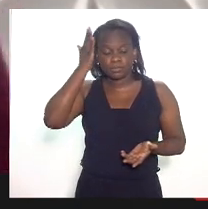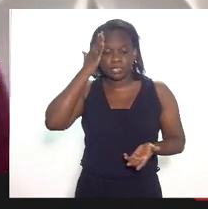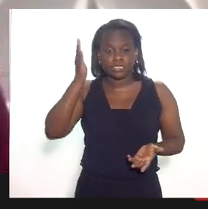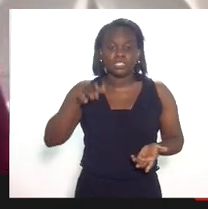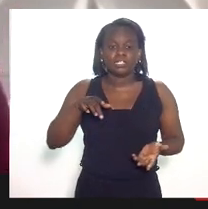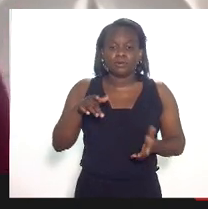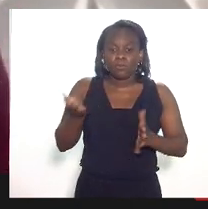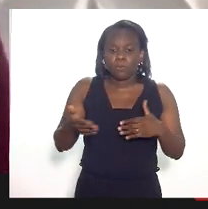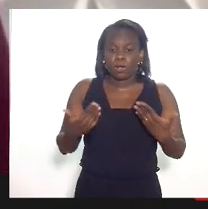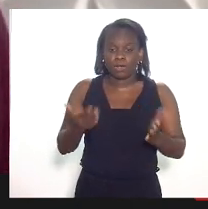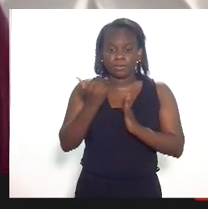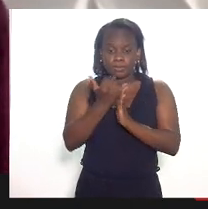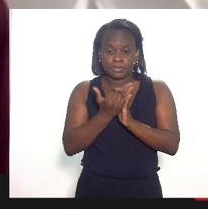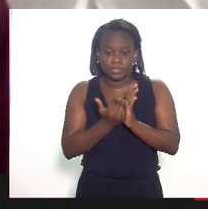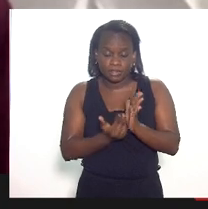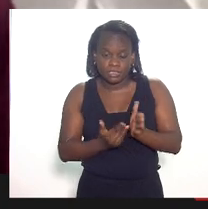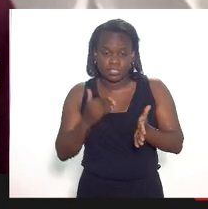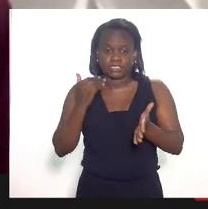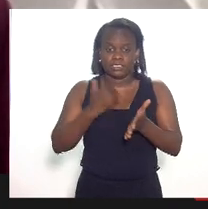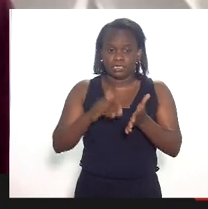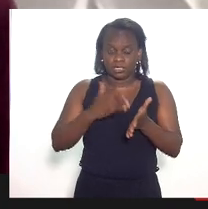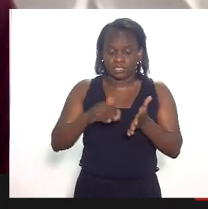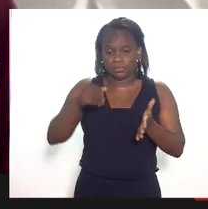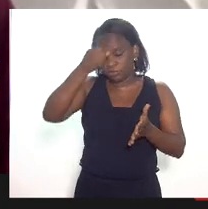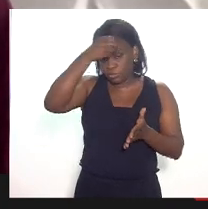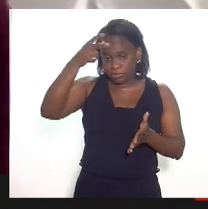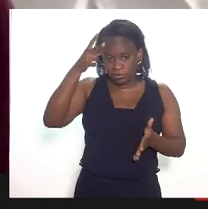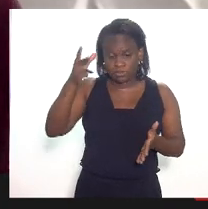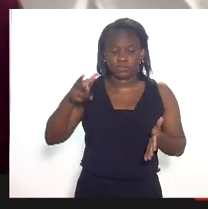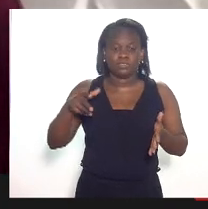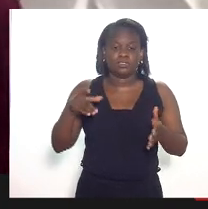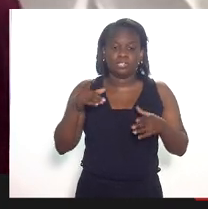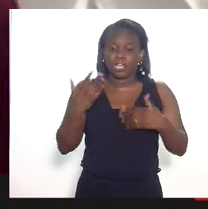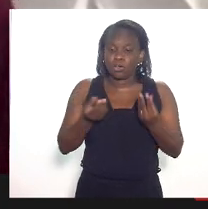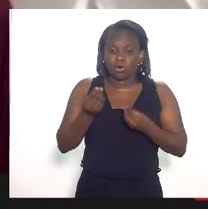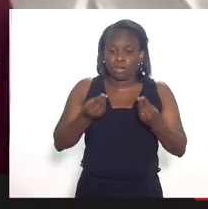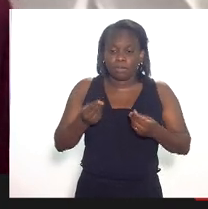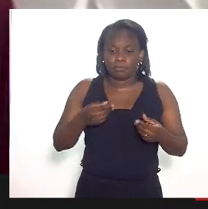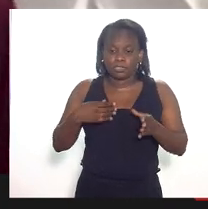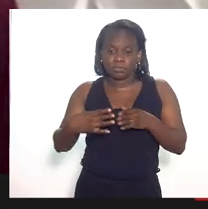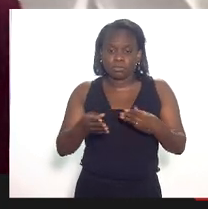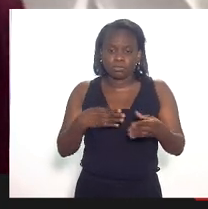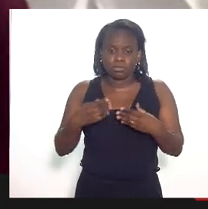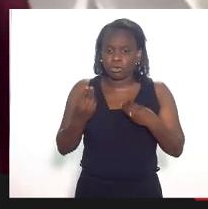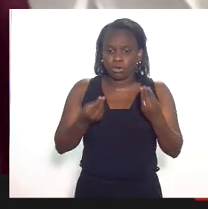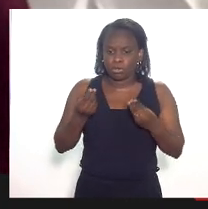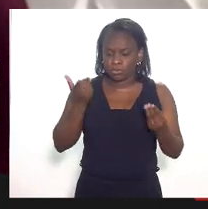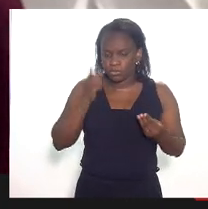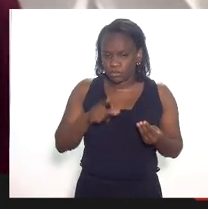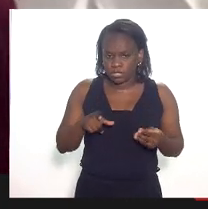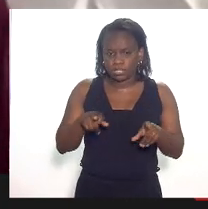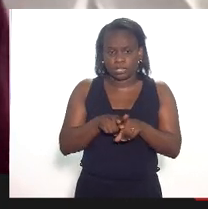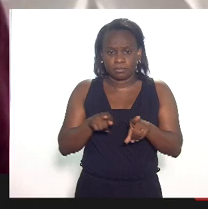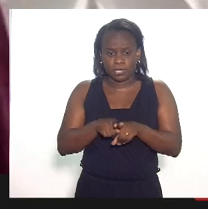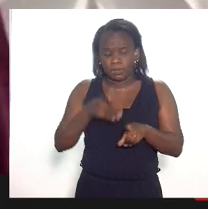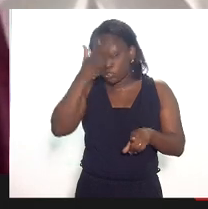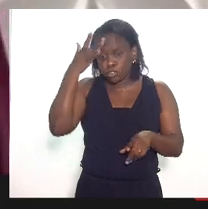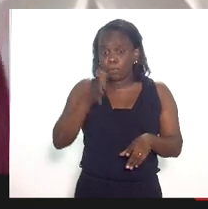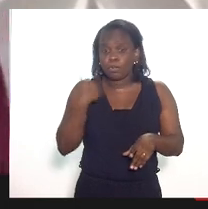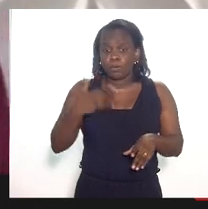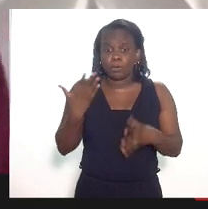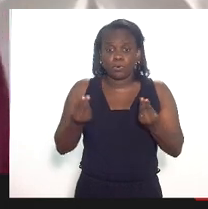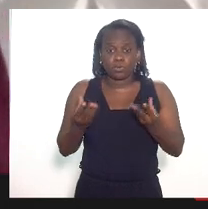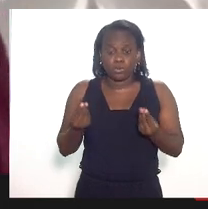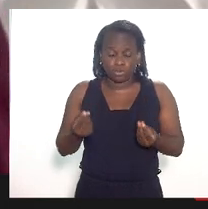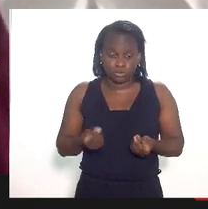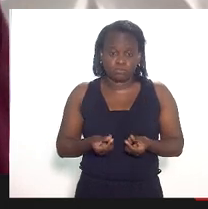são as medidas que a Secretaria Municipal faz para enfrentar essa flexibilização e o alto número de mortos.